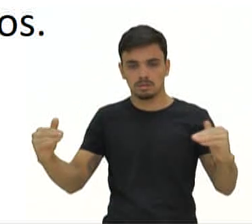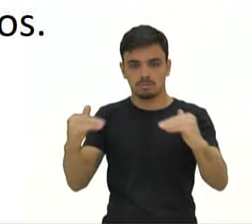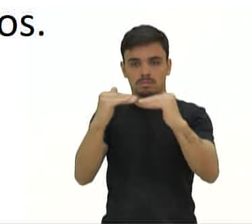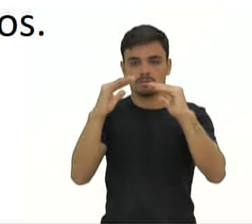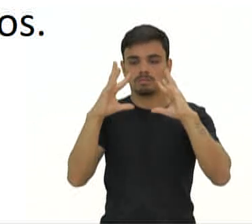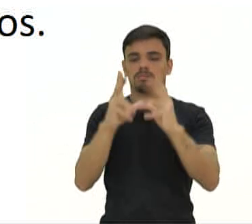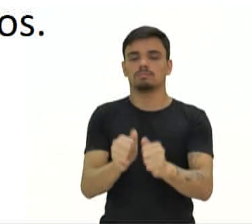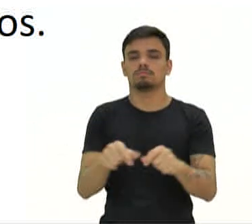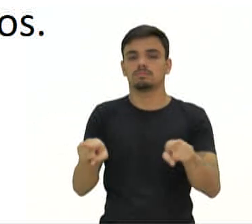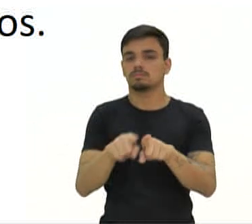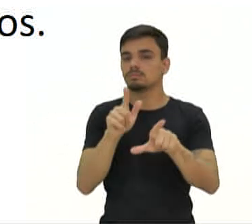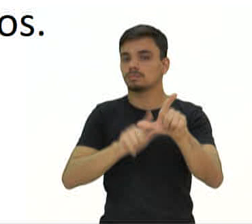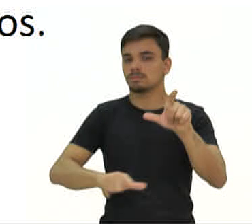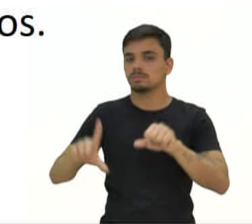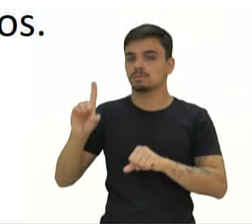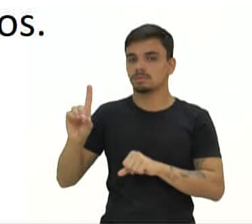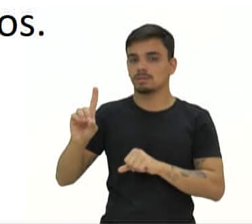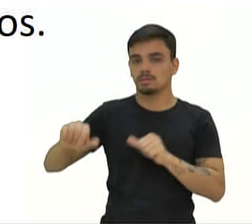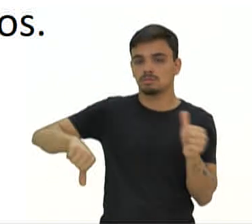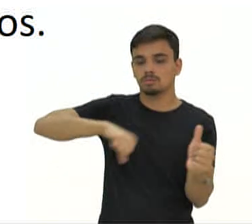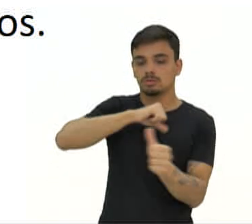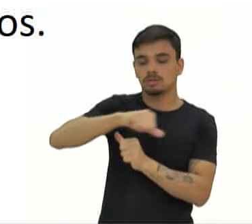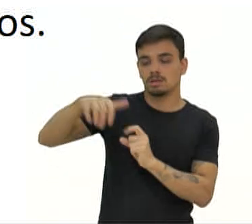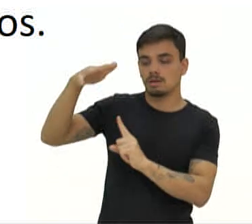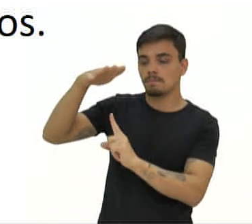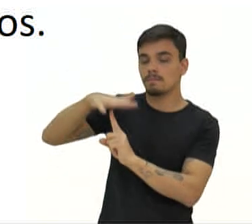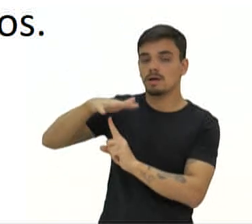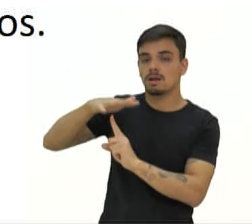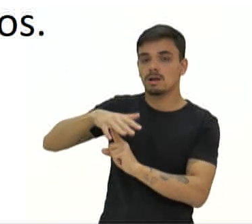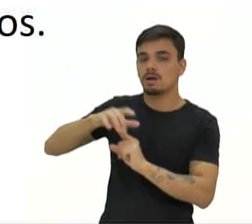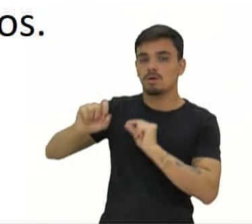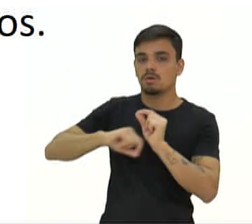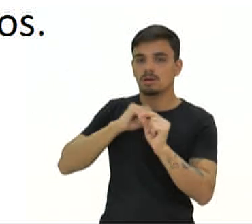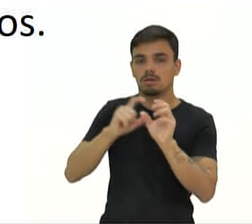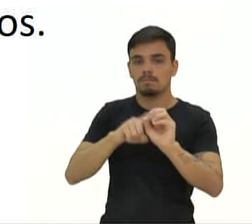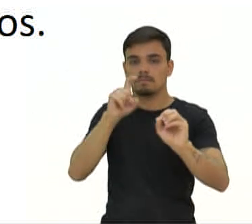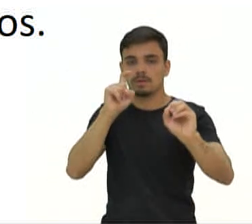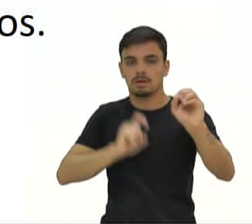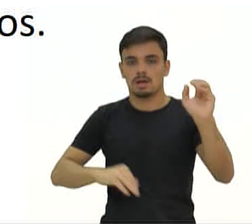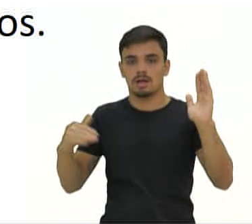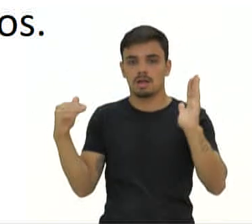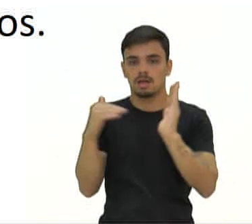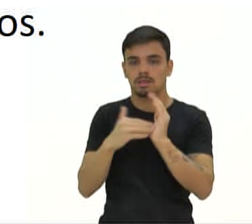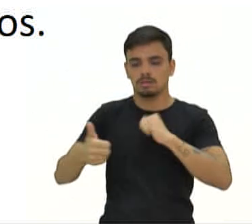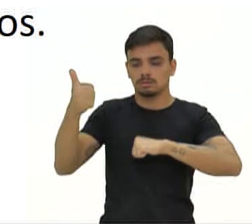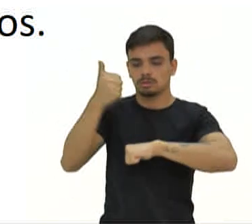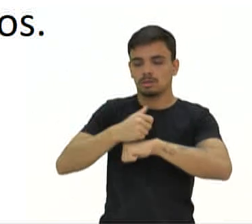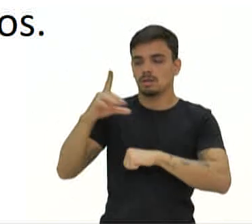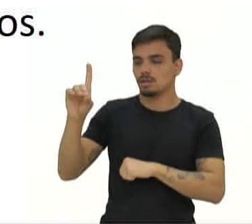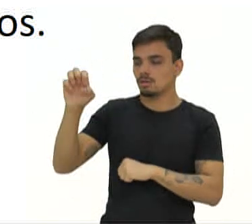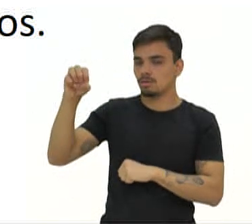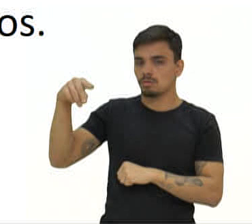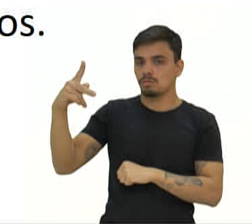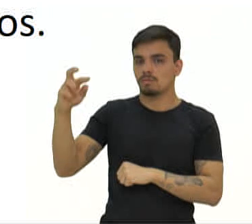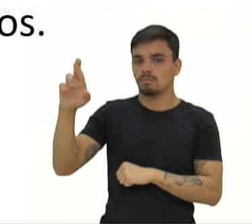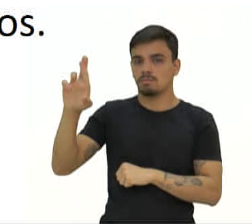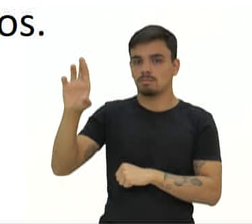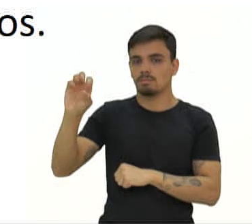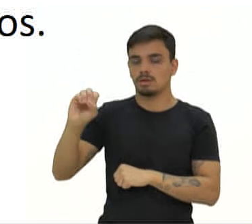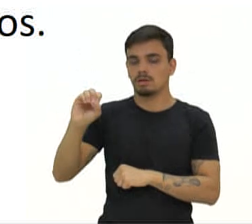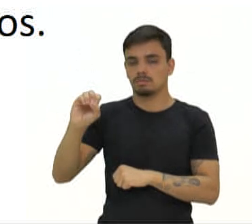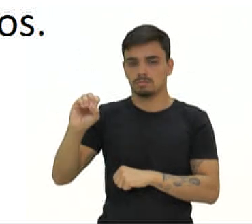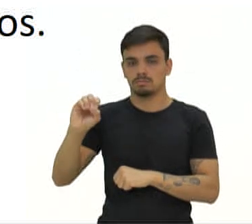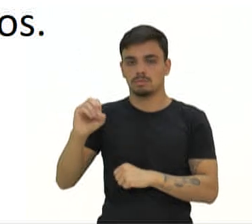E D. Desejava tornar o Paraná independente até a maioridade de Dom Pedro Alcântara. Qual era